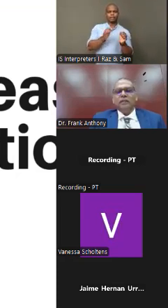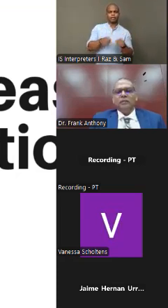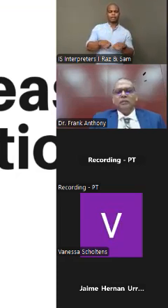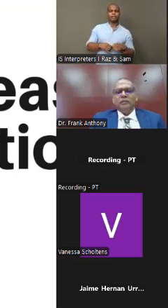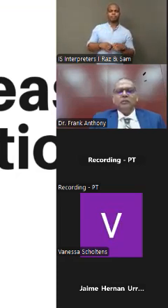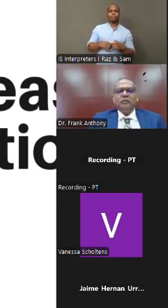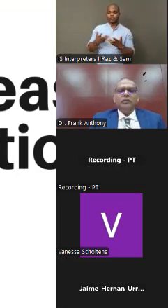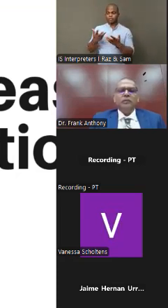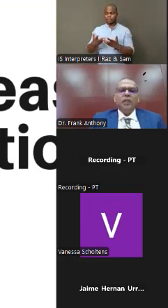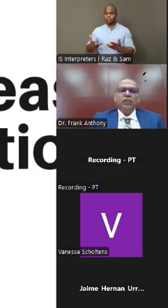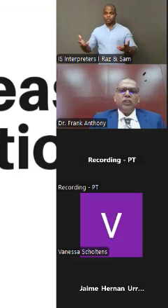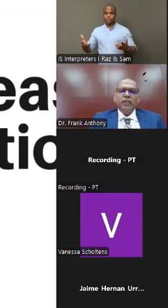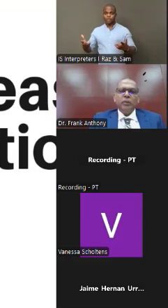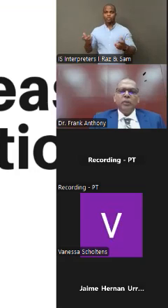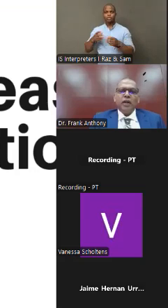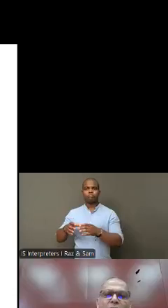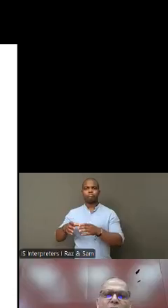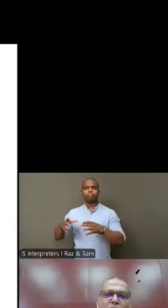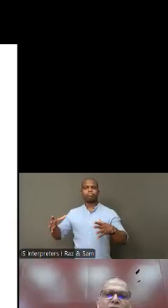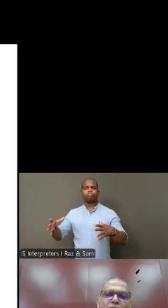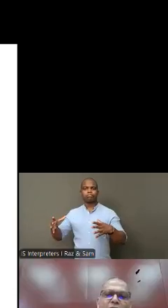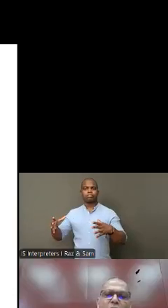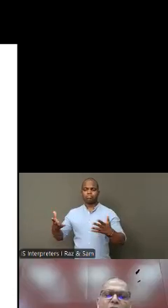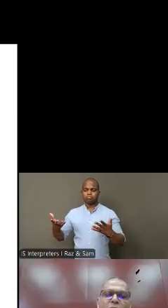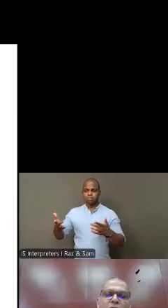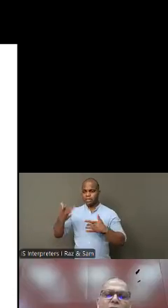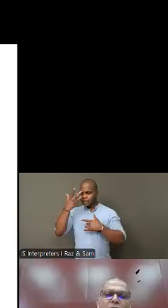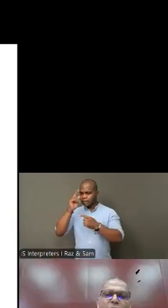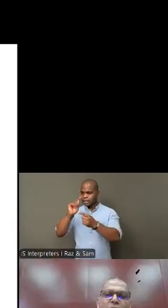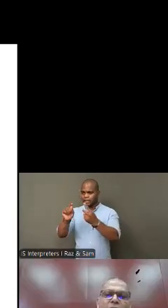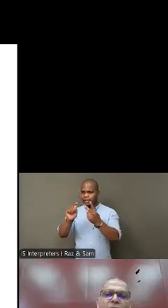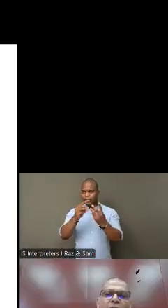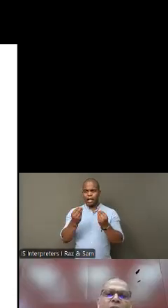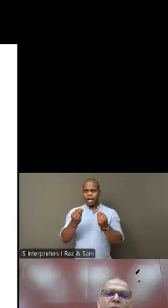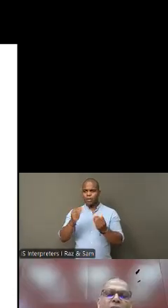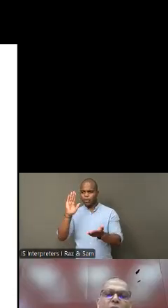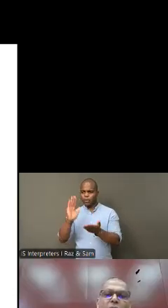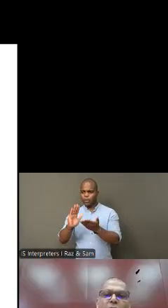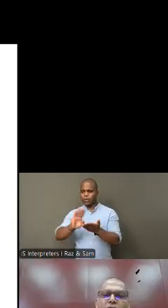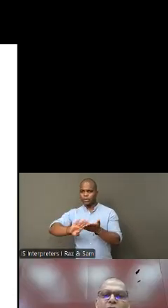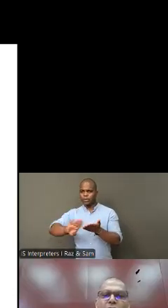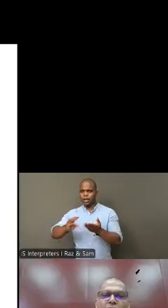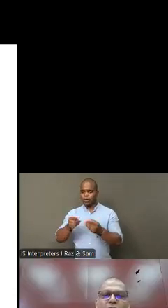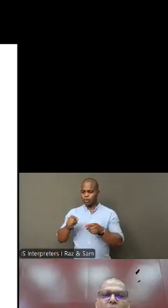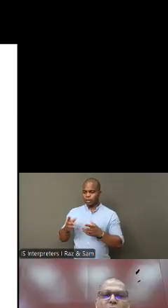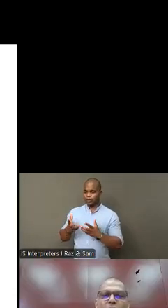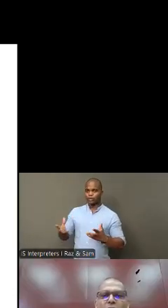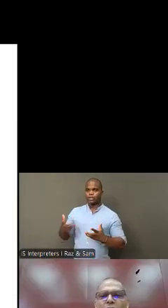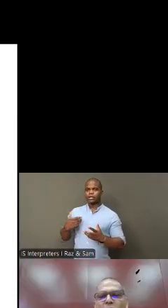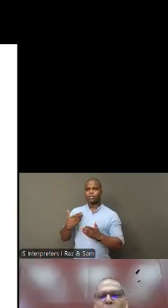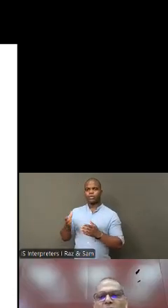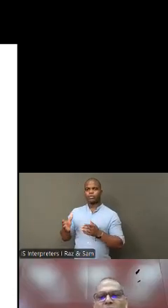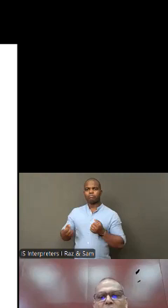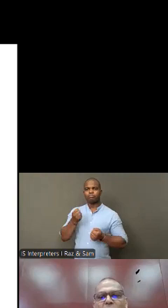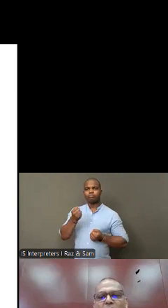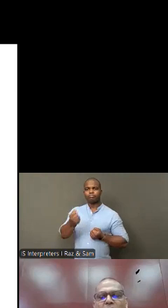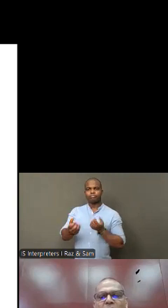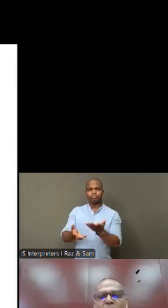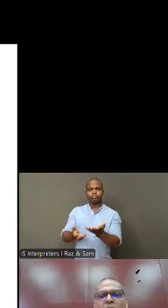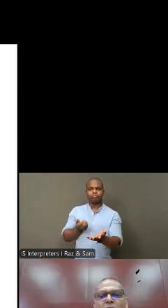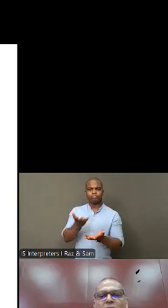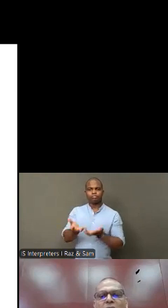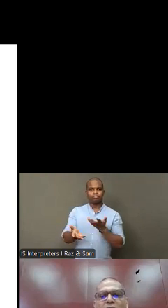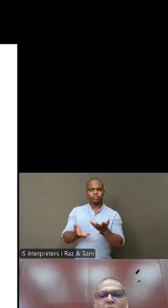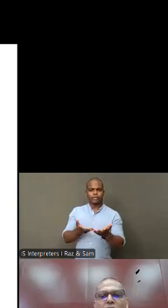Nós também abraçamos uma mudança de paradigma no que nós estávamos fazendo. Nós estamos passando